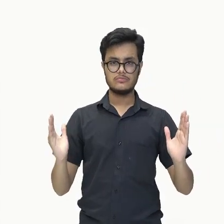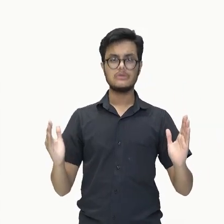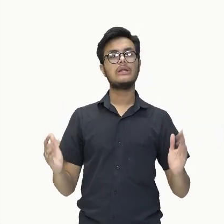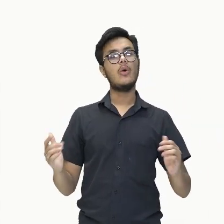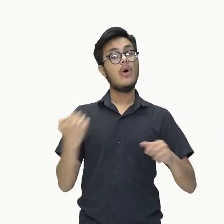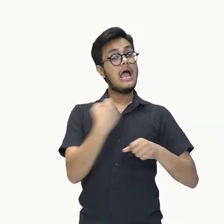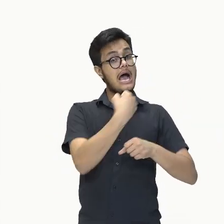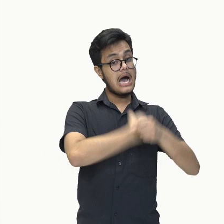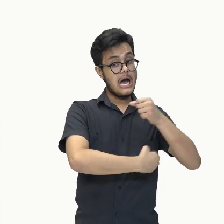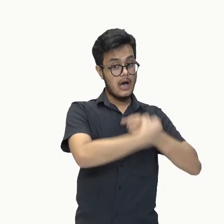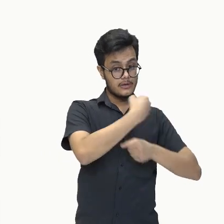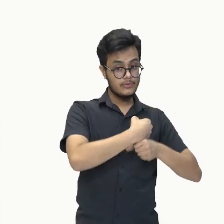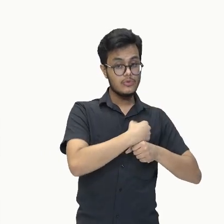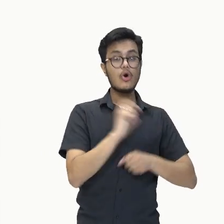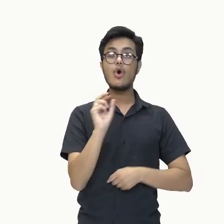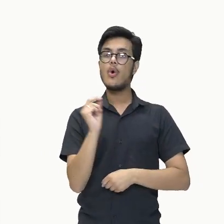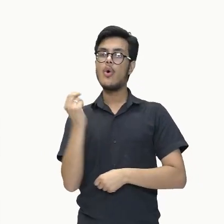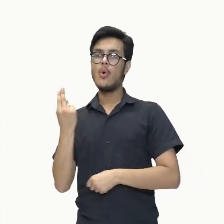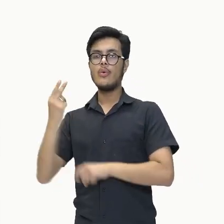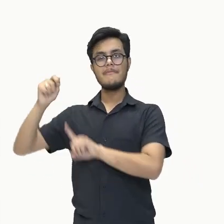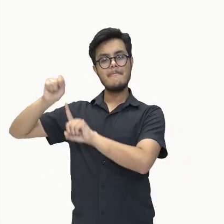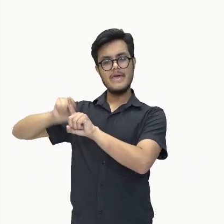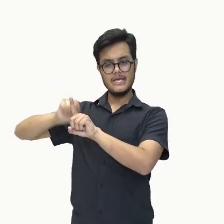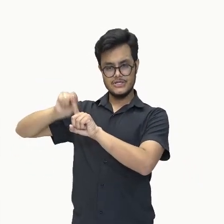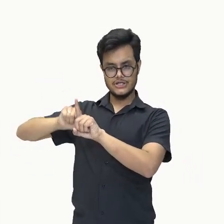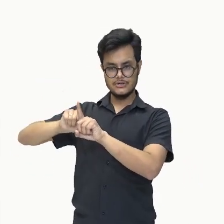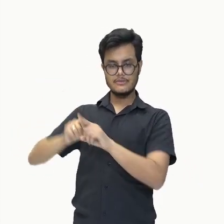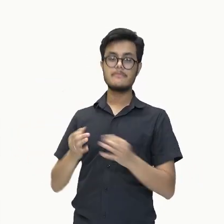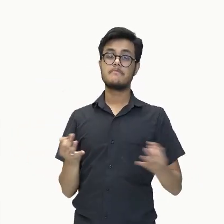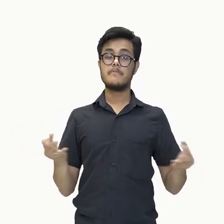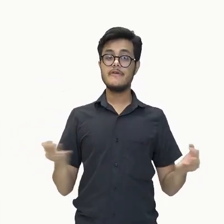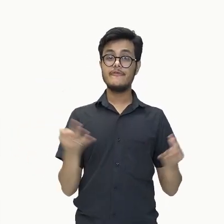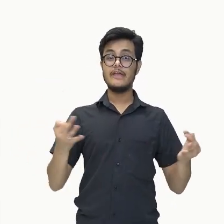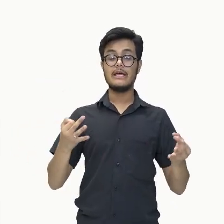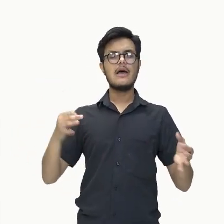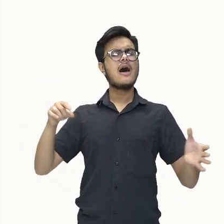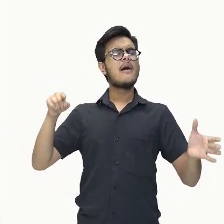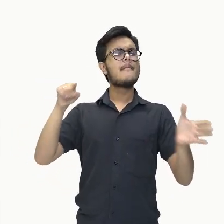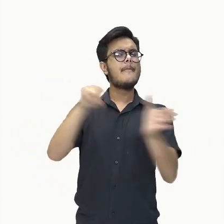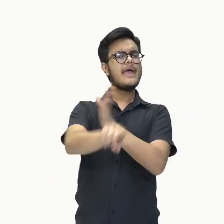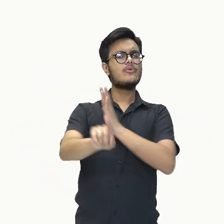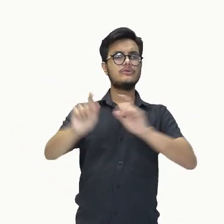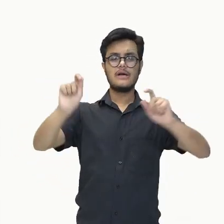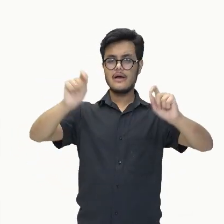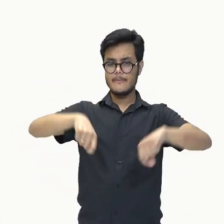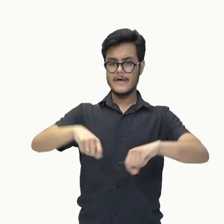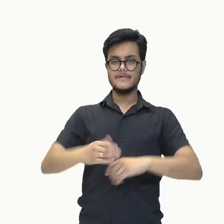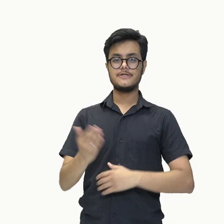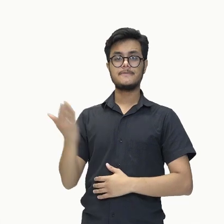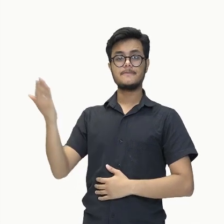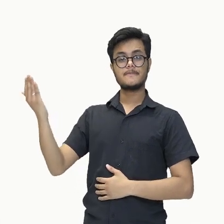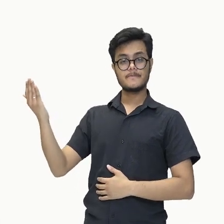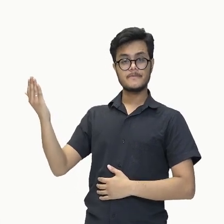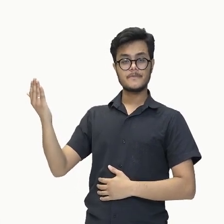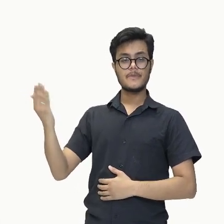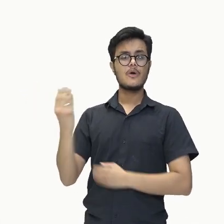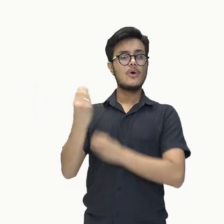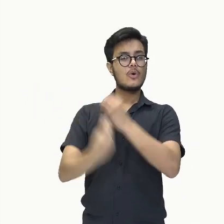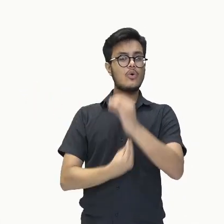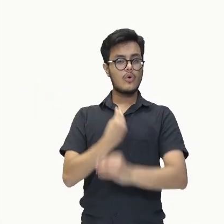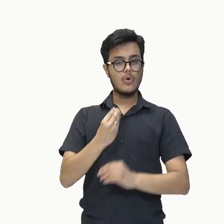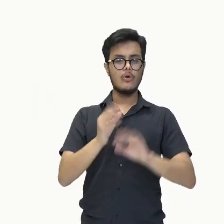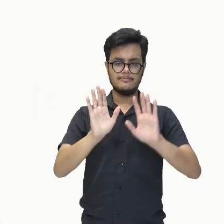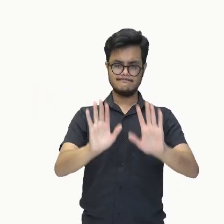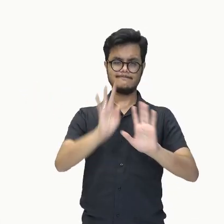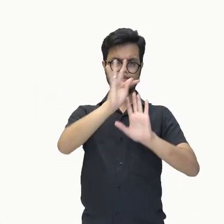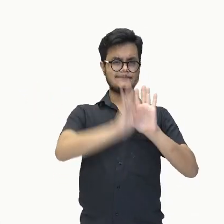gente vai trabalhar em cima do comando. O que o comando nos diz aí? O comando nos diz o